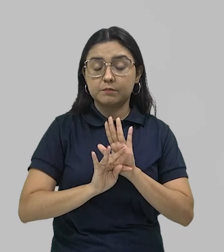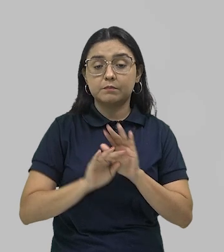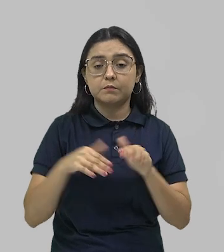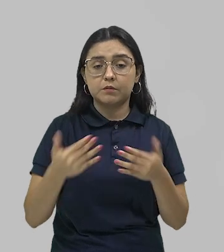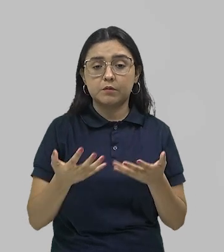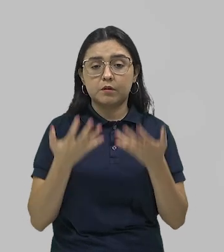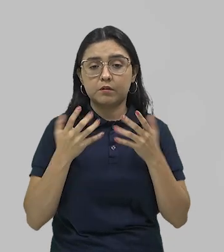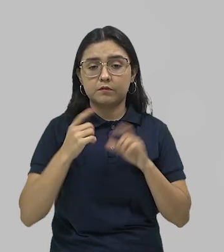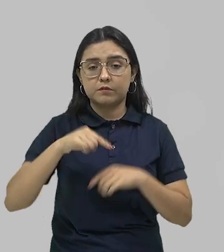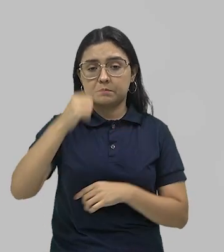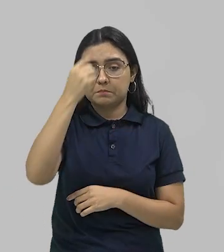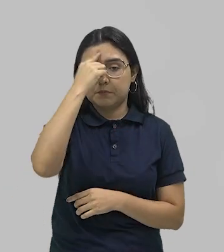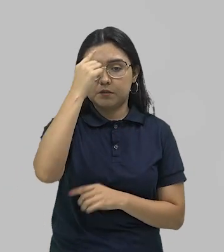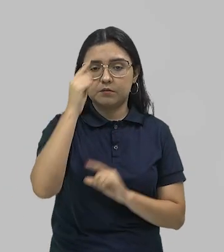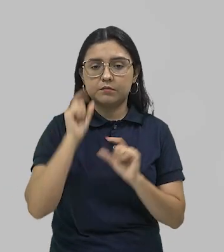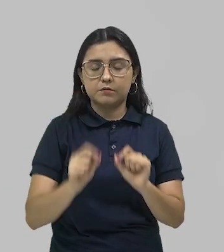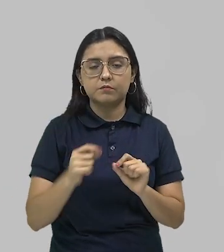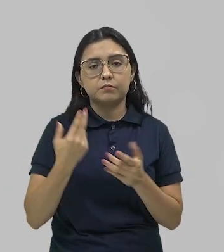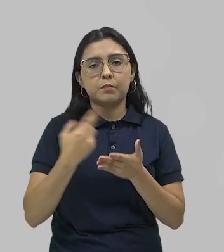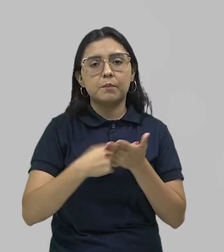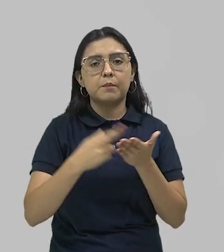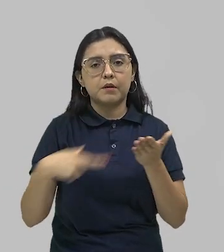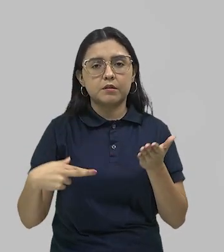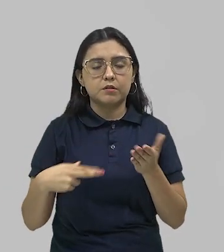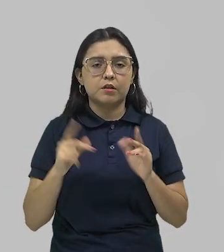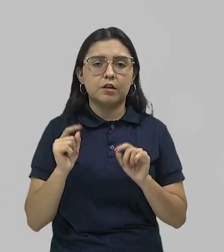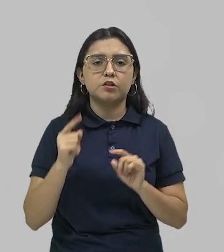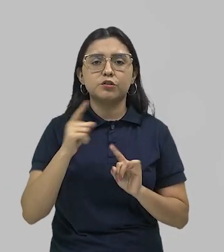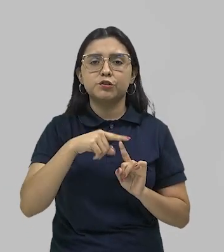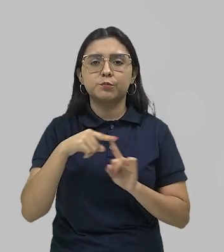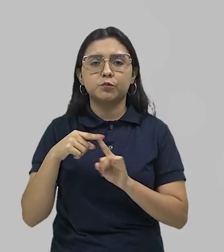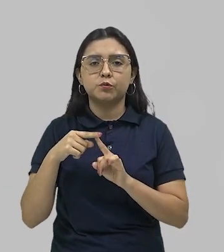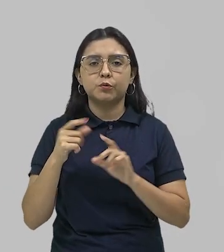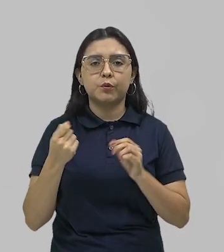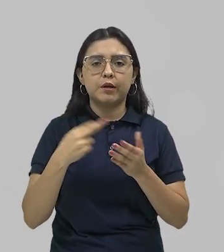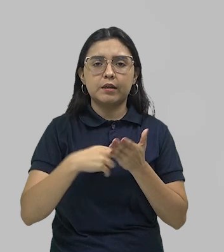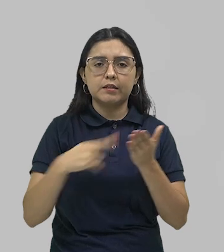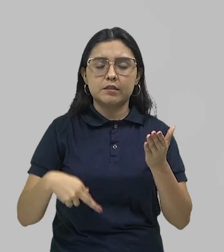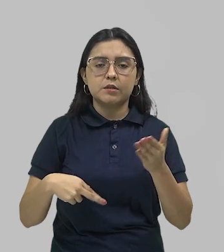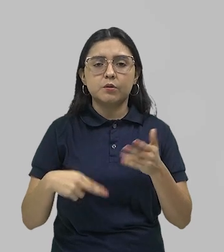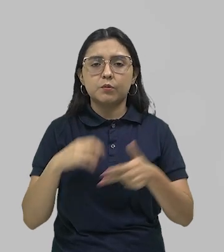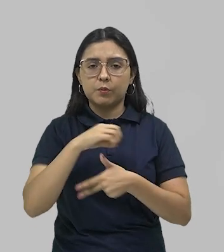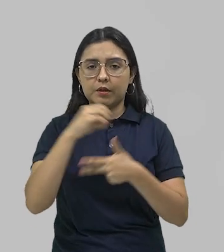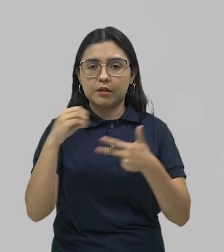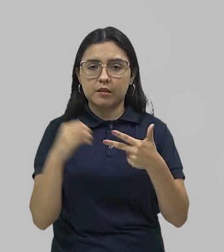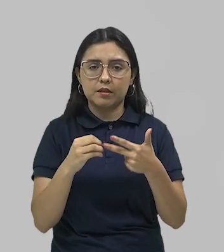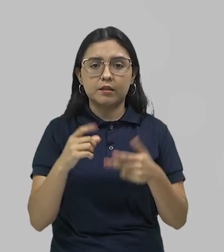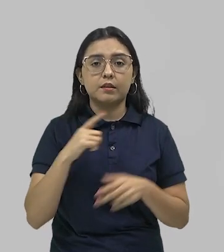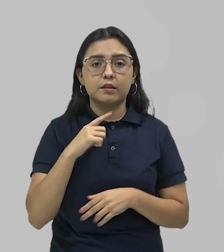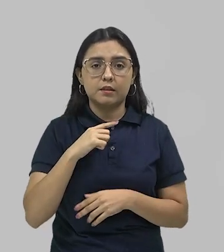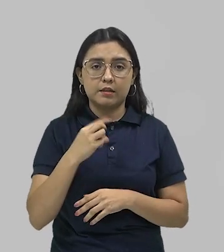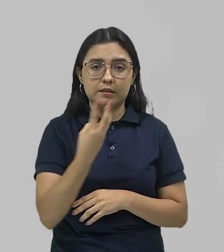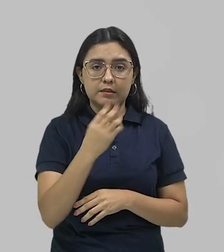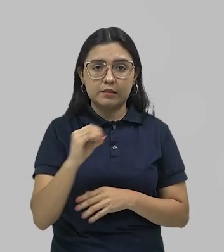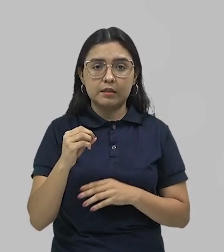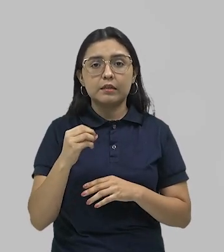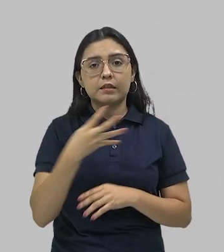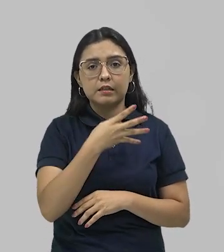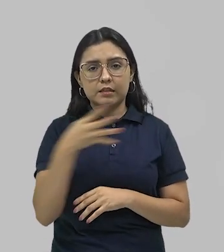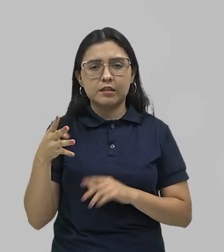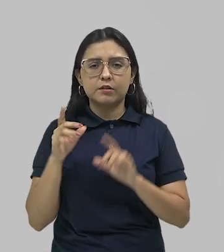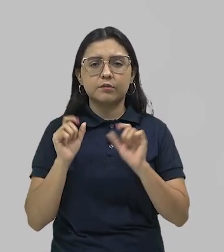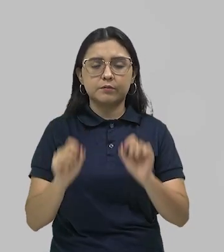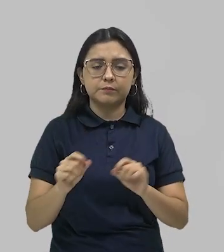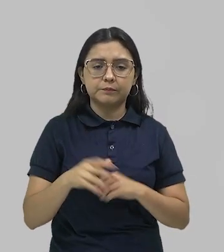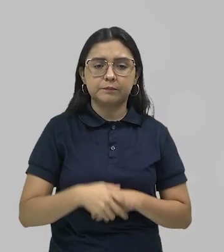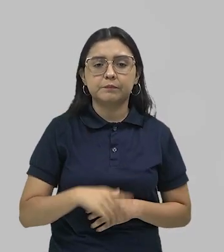que vocês tentem pensar um pouquinho numa redação estilo Enem, né? Em que nós temos ali 30 linhas para desenvolver uma introdução, um desenvolvimento,